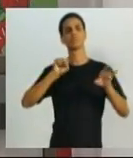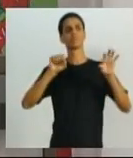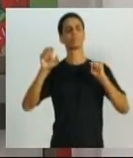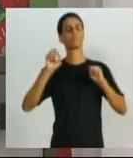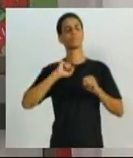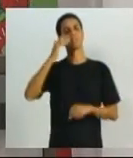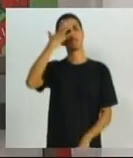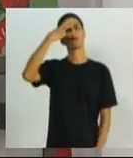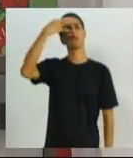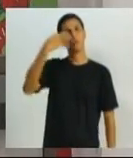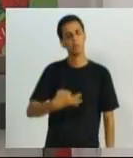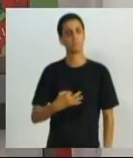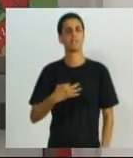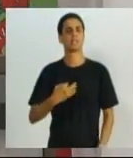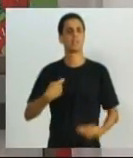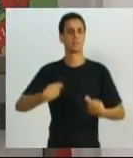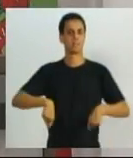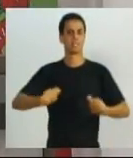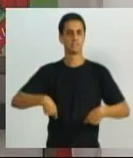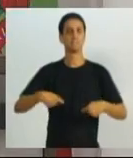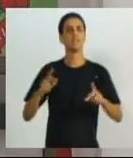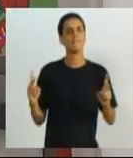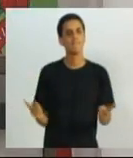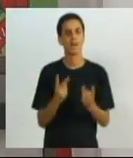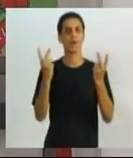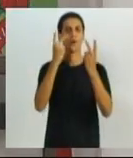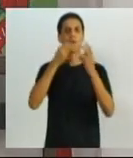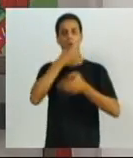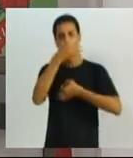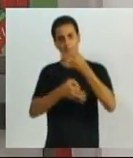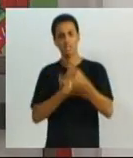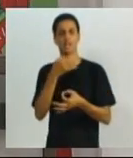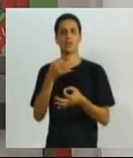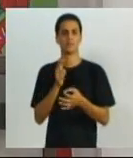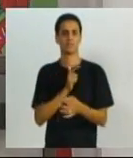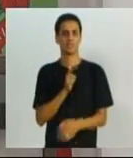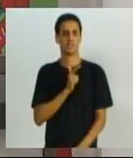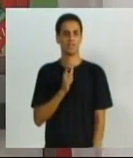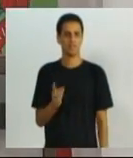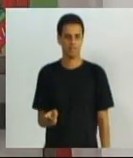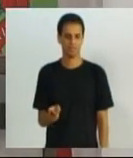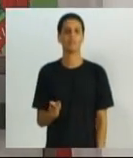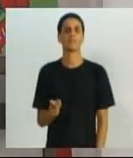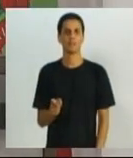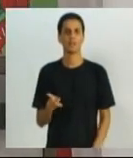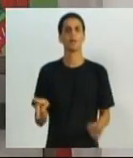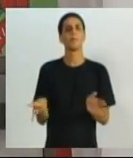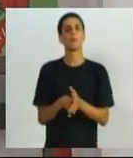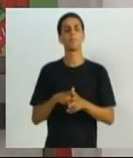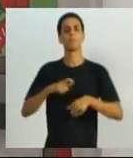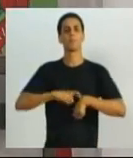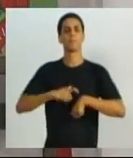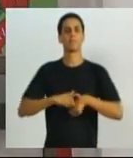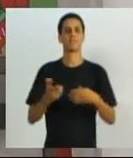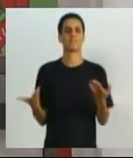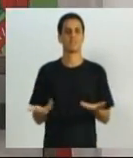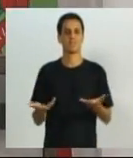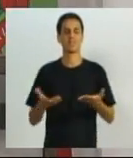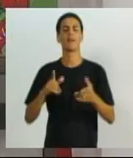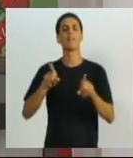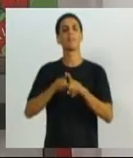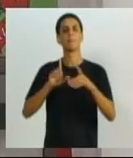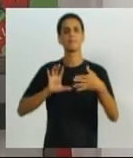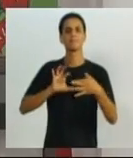compreender e valorizar várias opiniões e sugestões aqui do atual momento e relacionados à